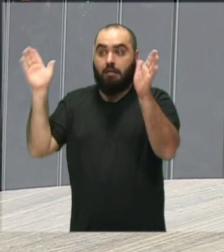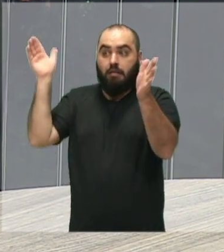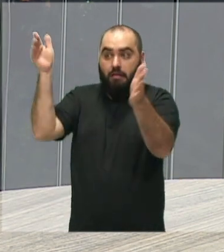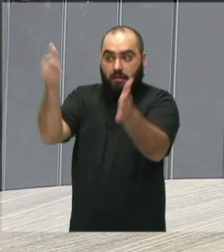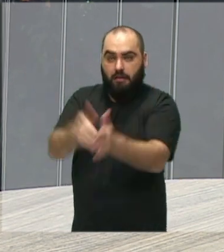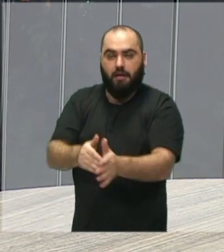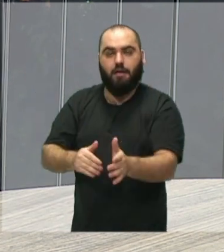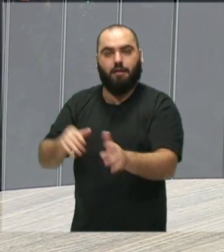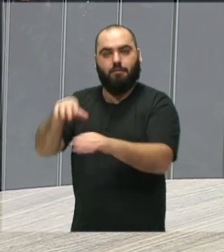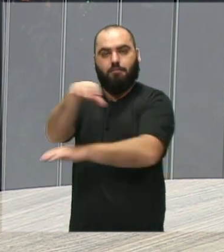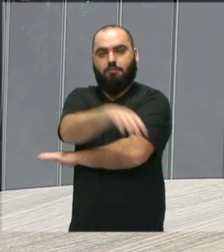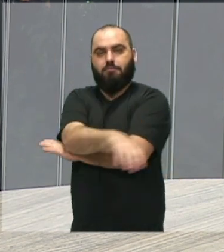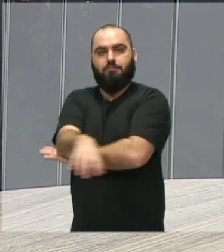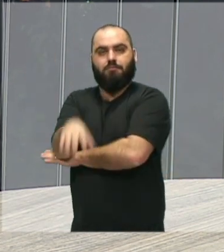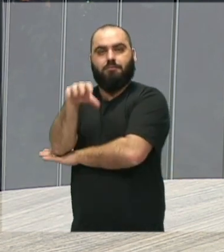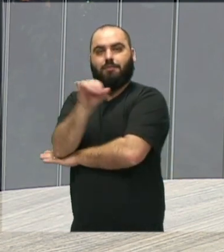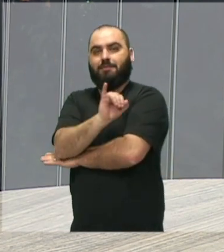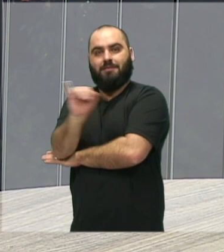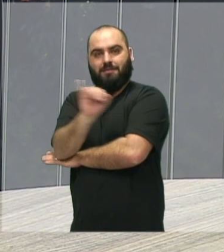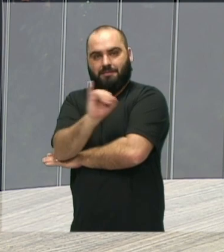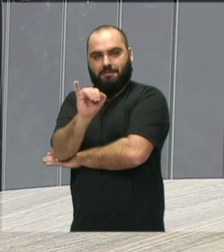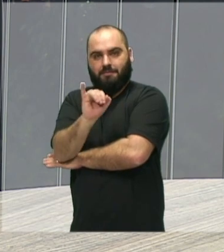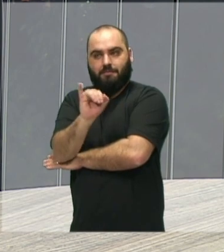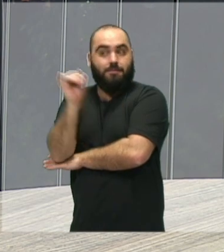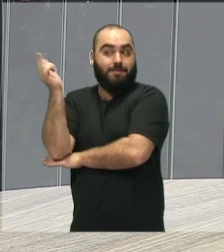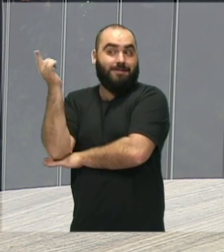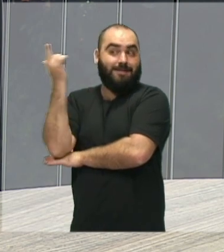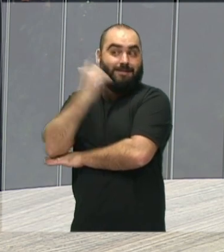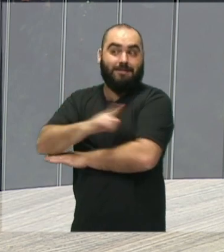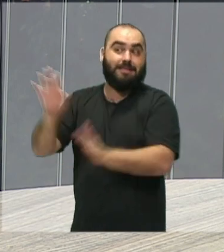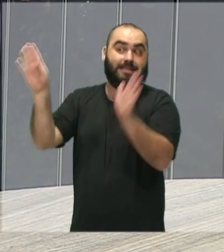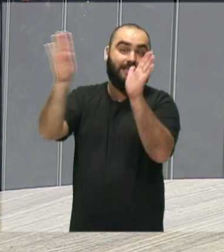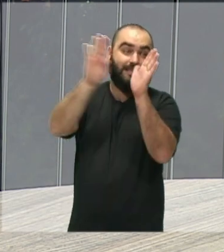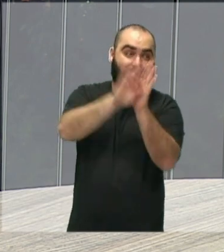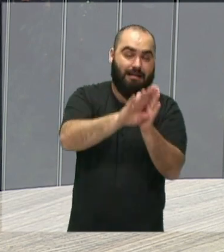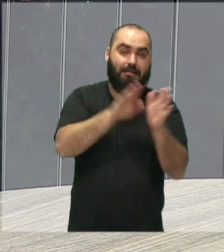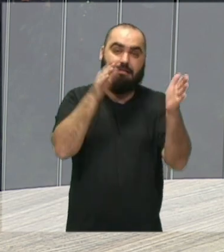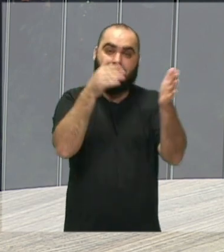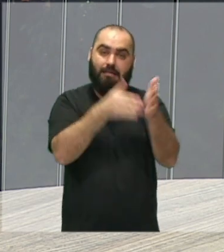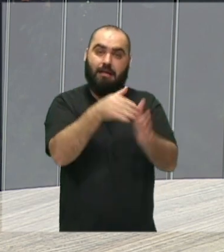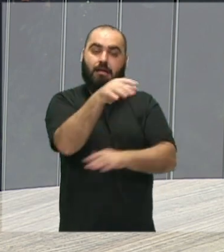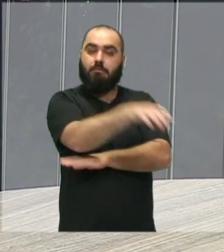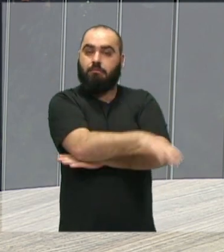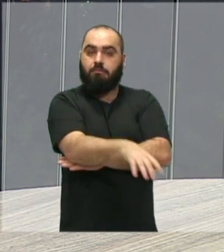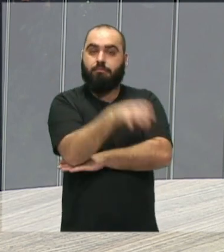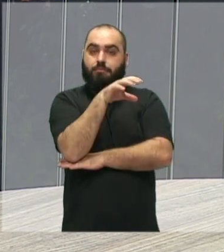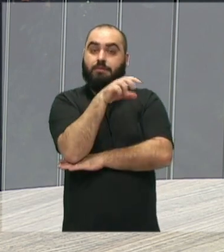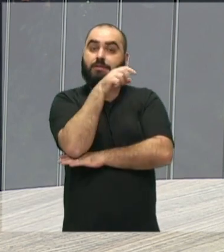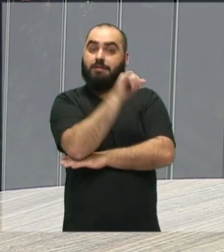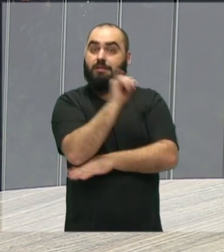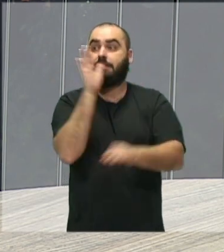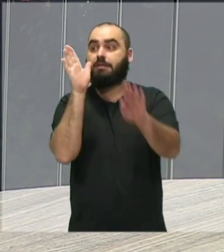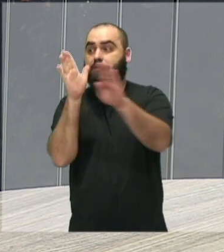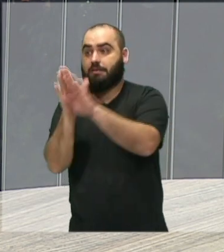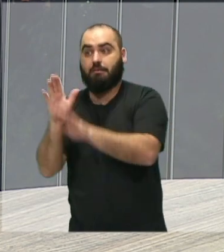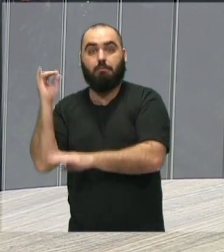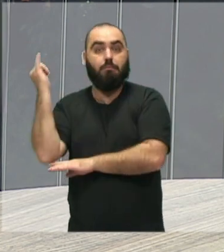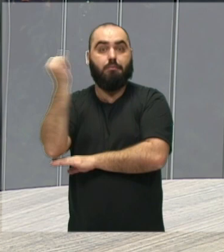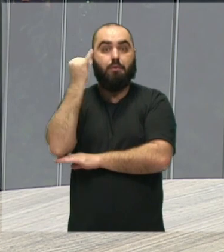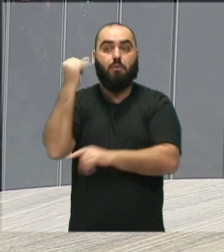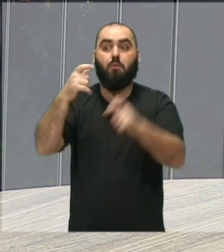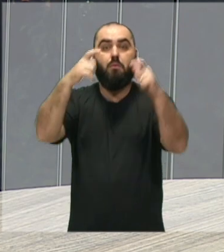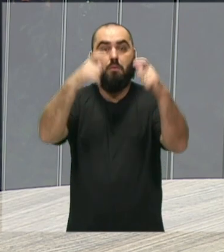assim. Então, não chegou exatamente até lá, né? Mas se chegasse, era uma importante linha, assim, para